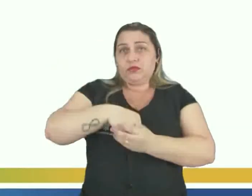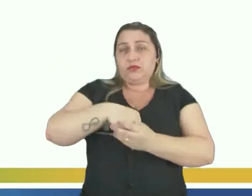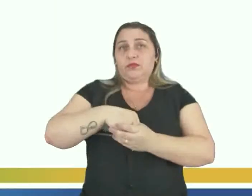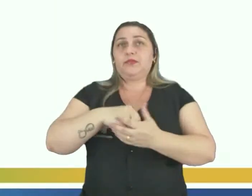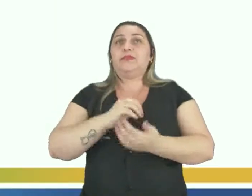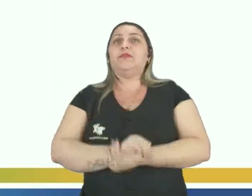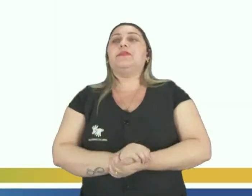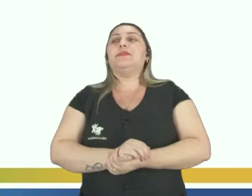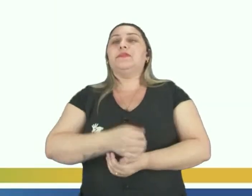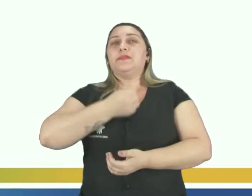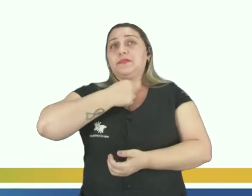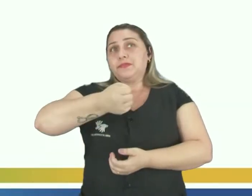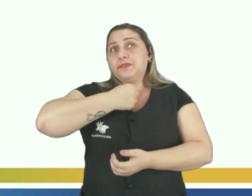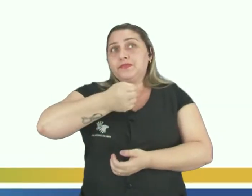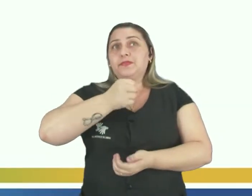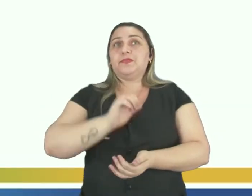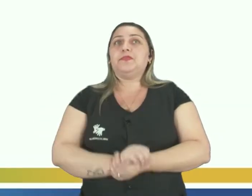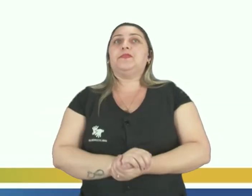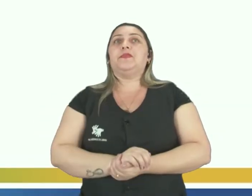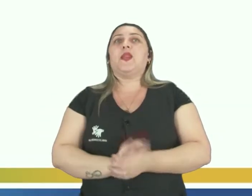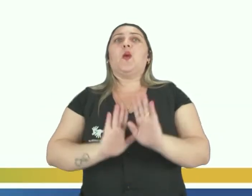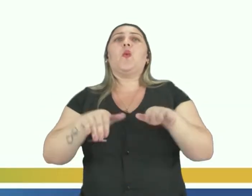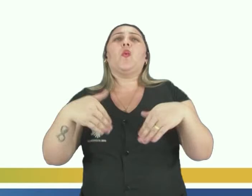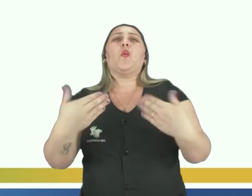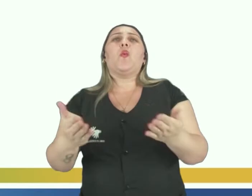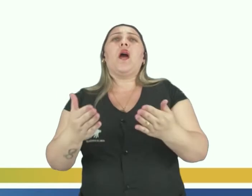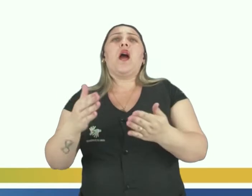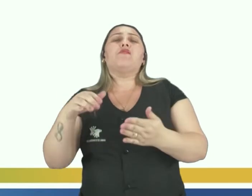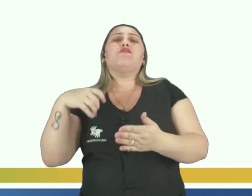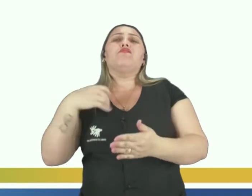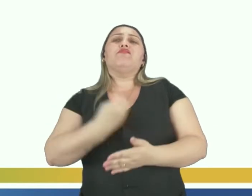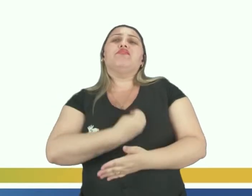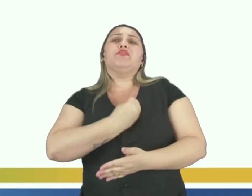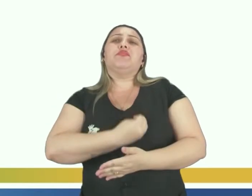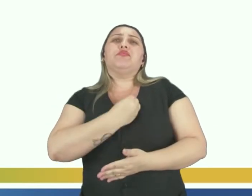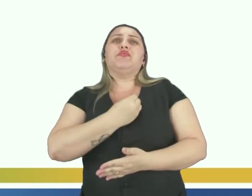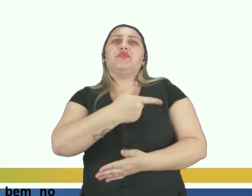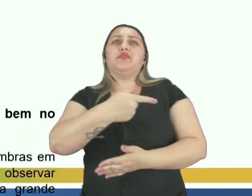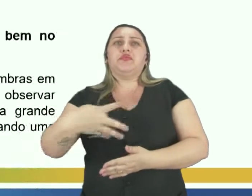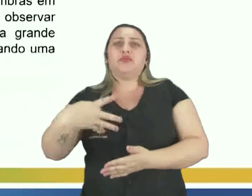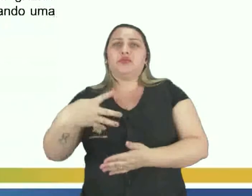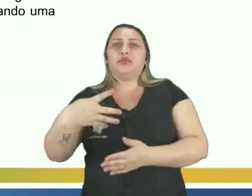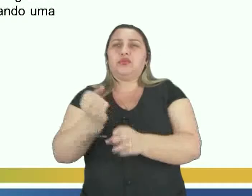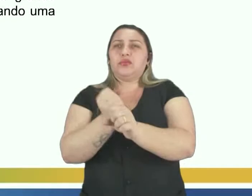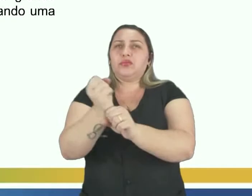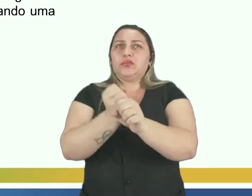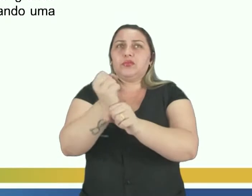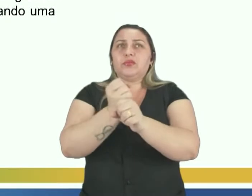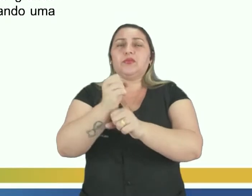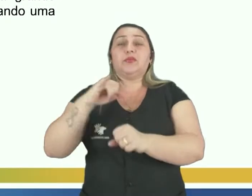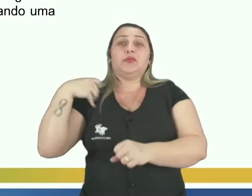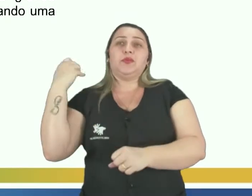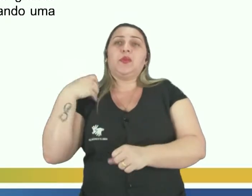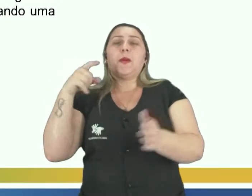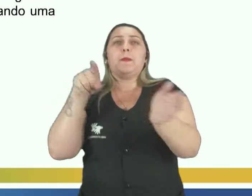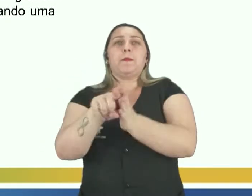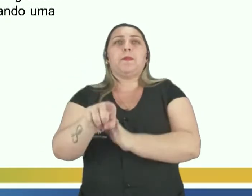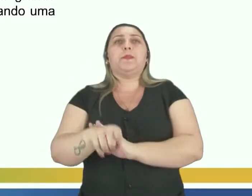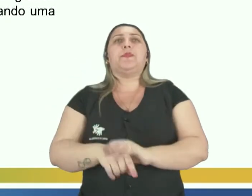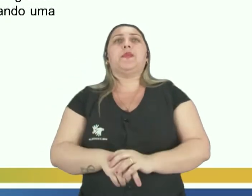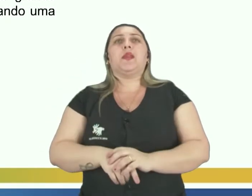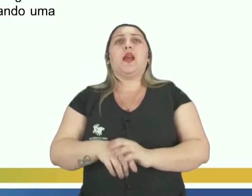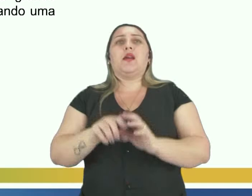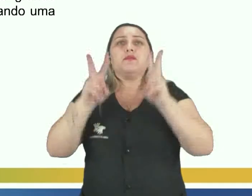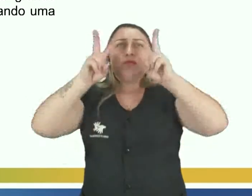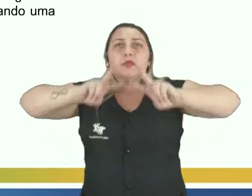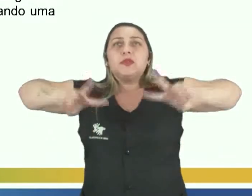Tá? Isso é a entrevista. Qual é a sua média de vida? Em torno de 24 anos. Próxima pergunta. Quanto